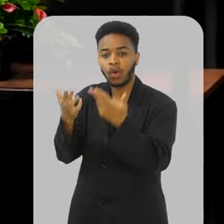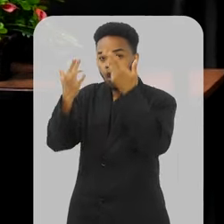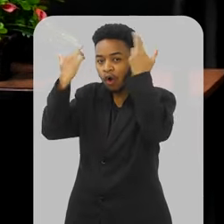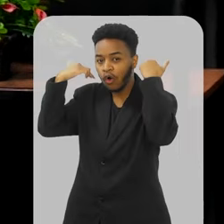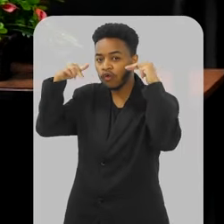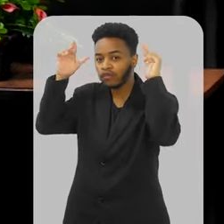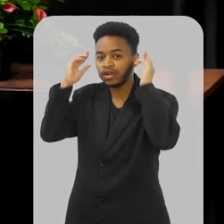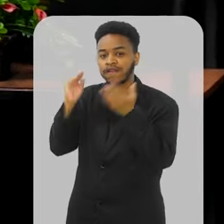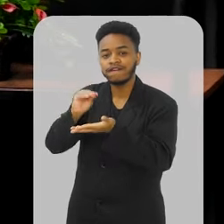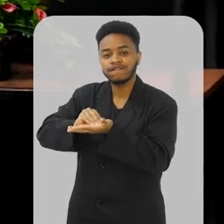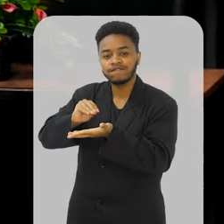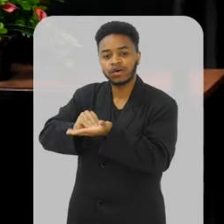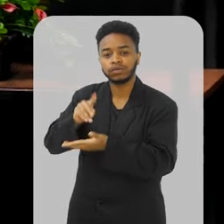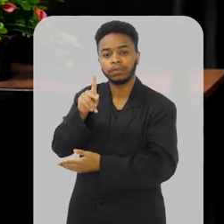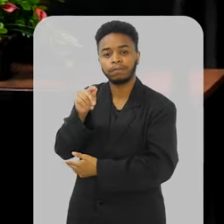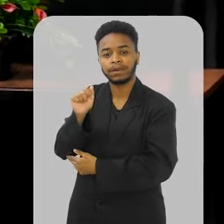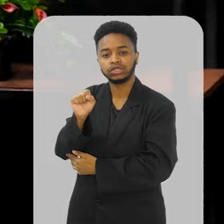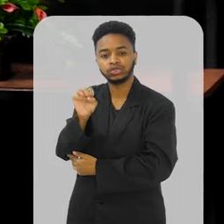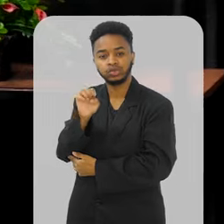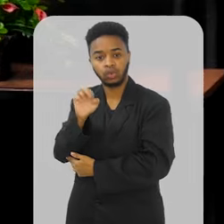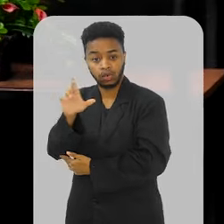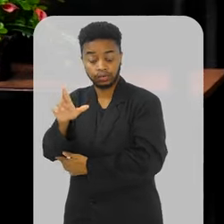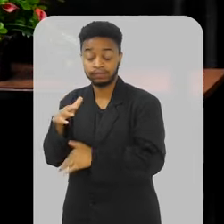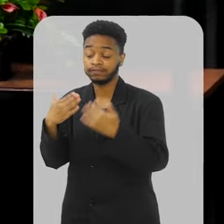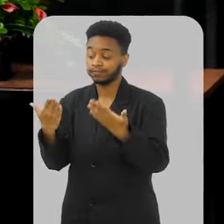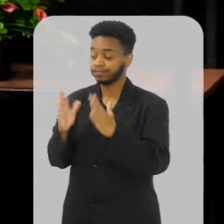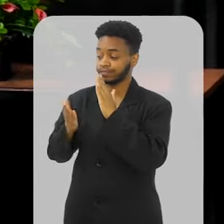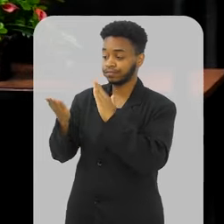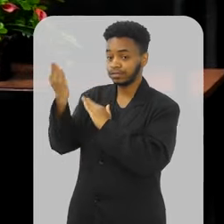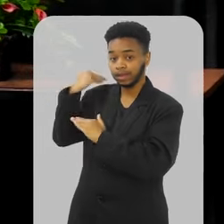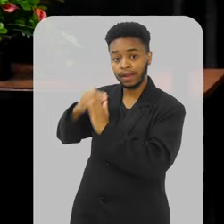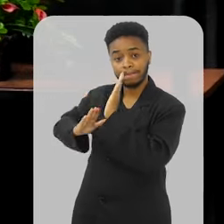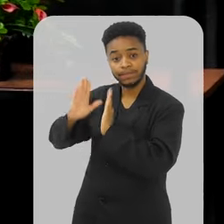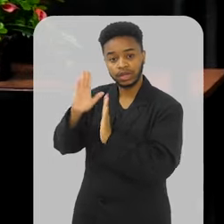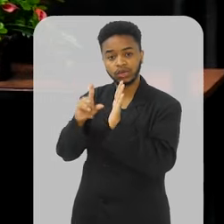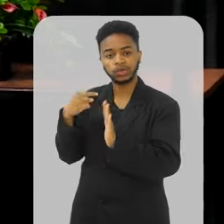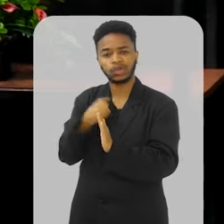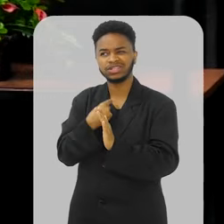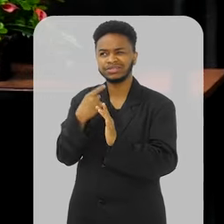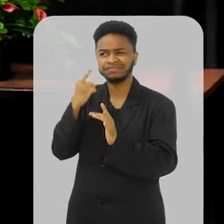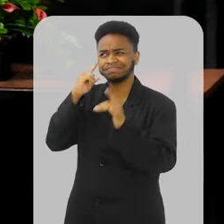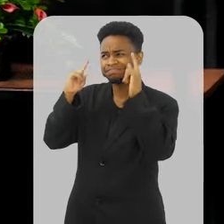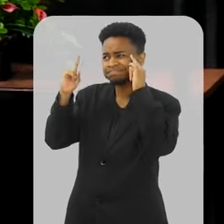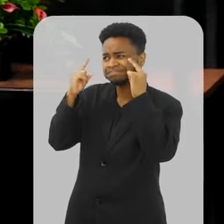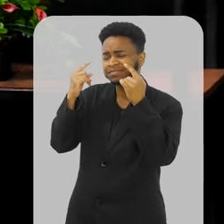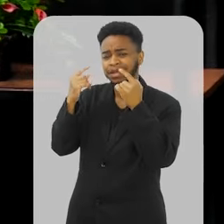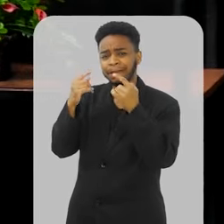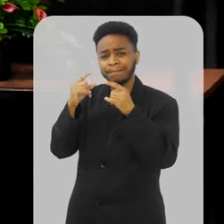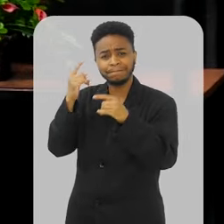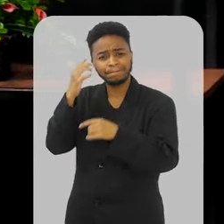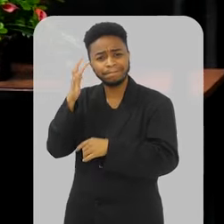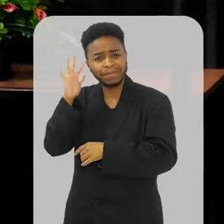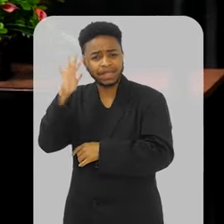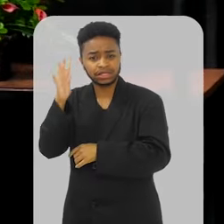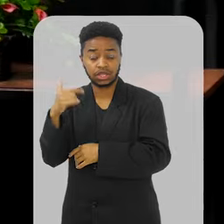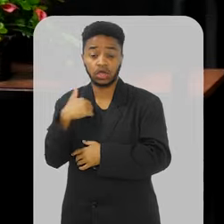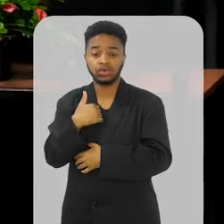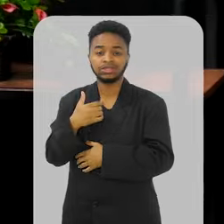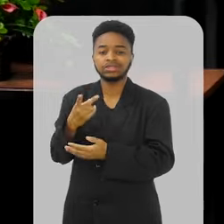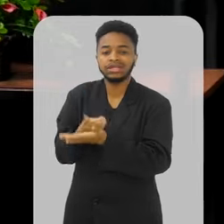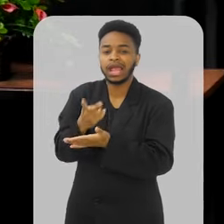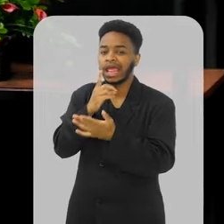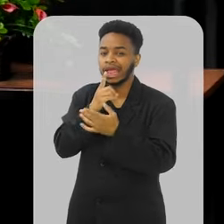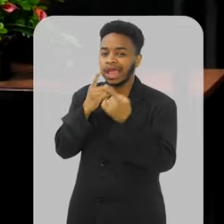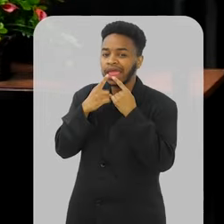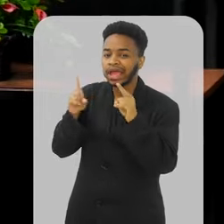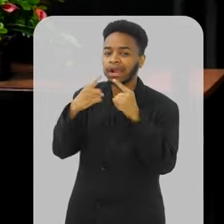ovelhas sem pastor e era uma época que da juventude que a gente questiona muito eu reclamava do meu pároco que era